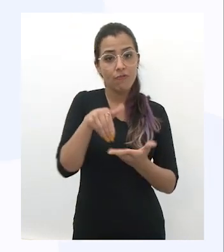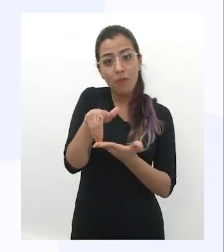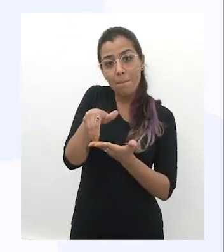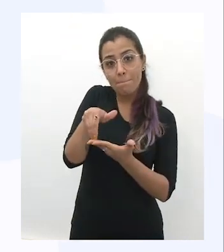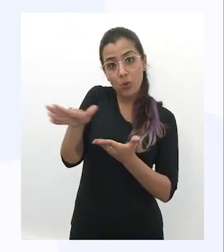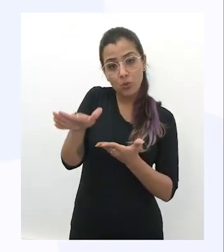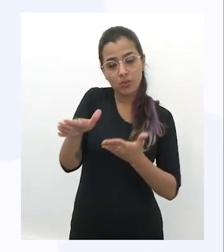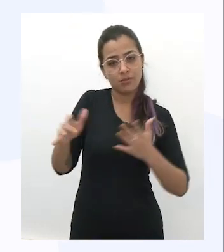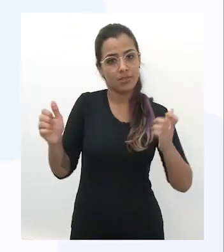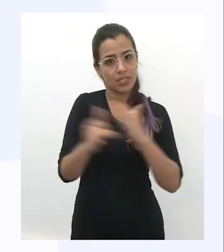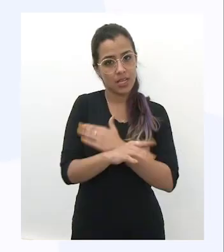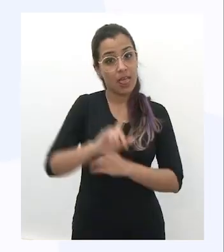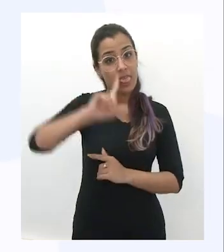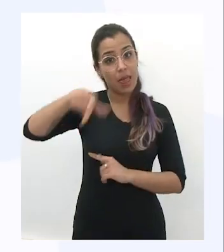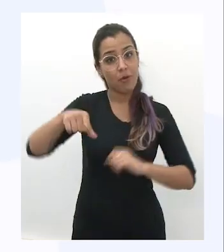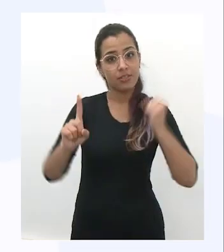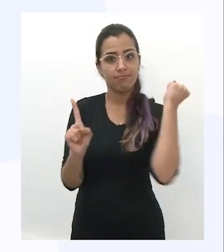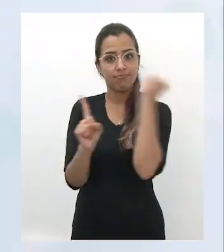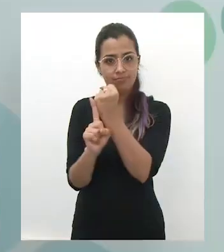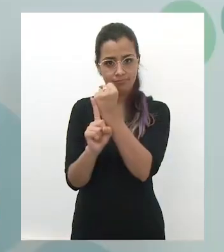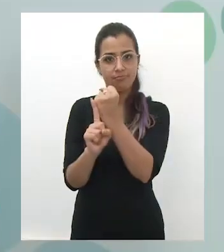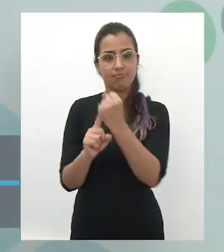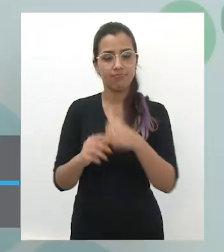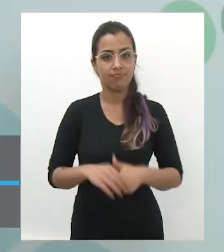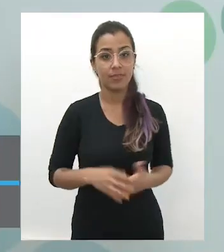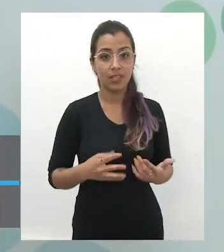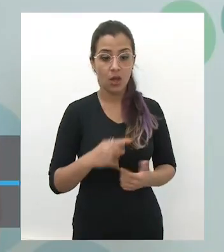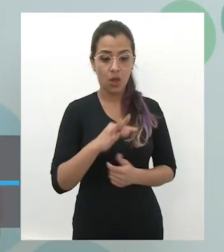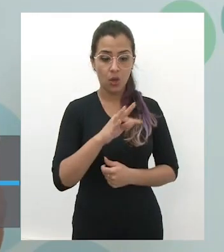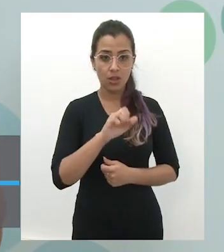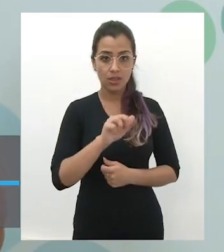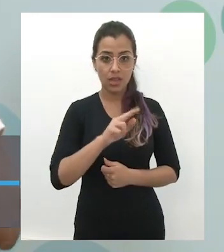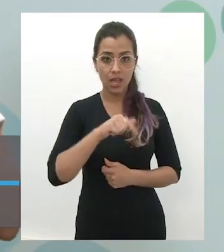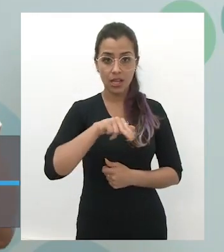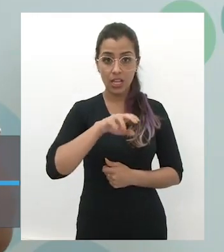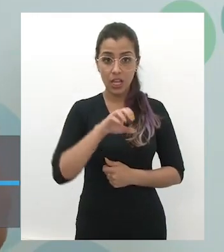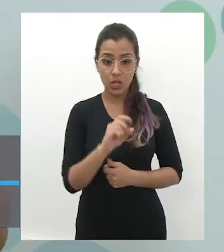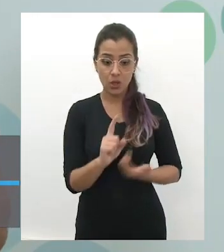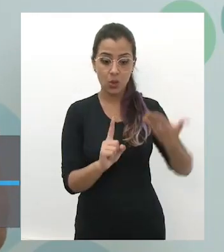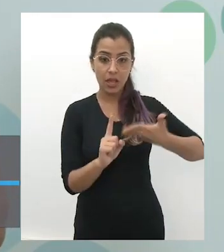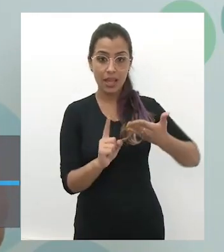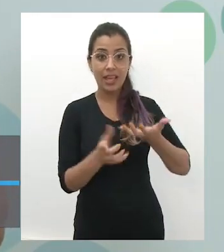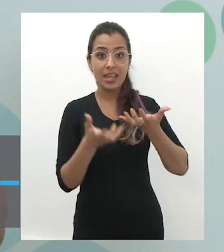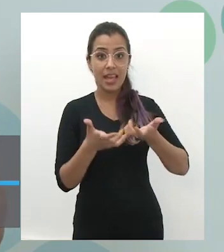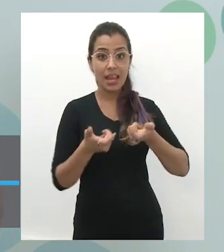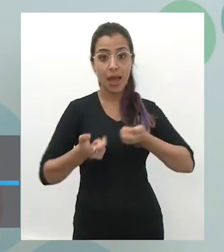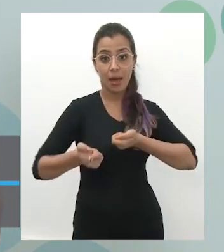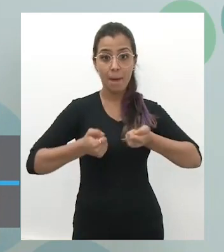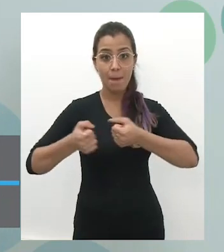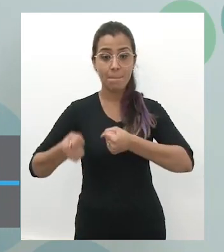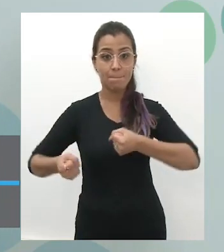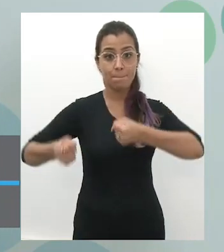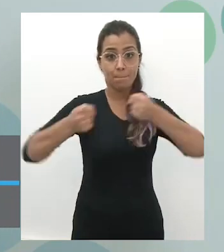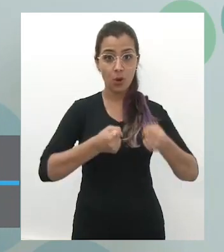da cidade e assassinado. Olha só, o Tarquino, ele cometeu o erro de querer diminuir aí o poder do Senado. Quem são